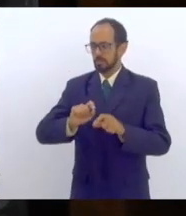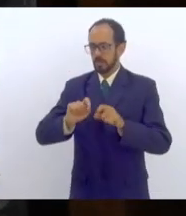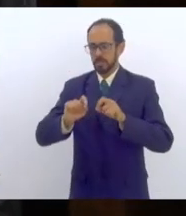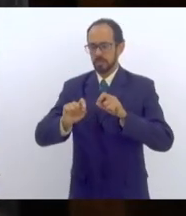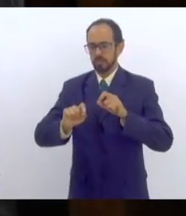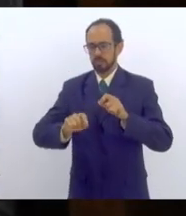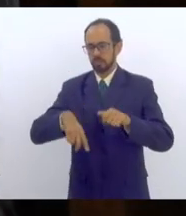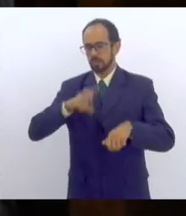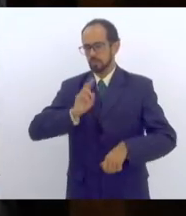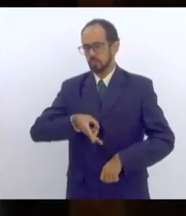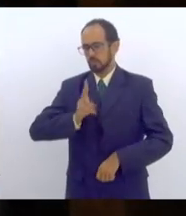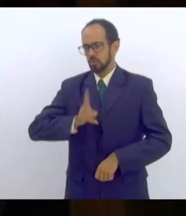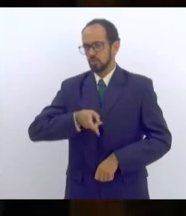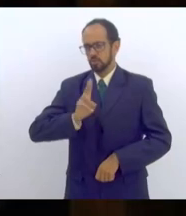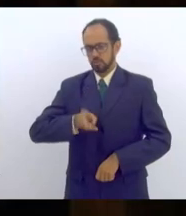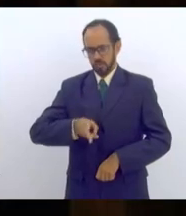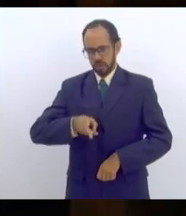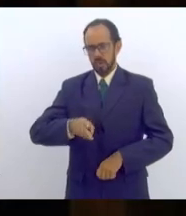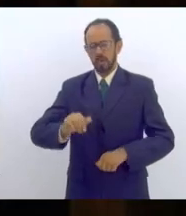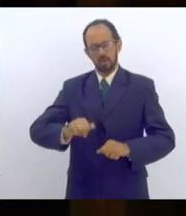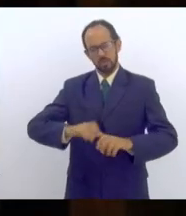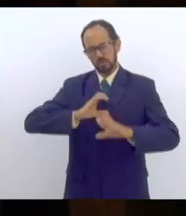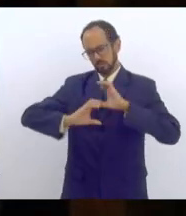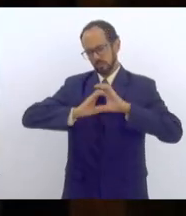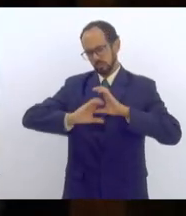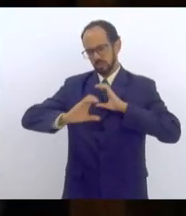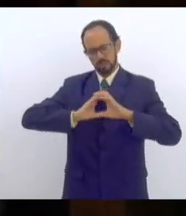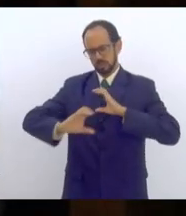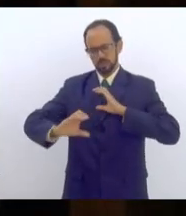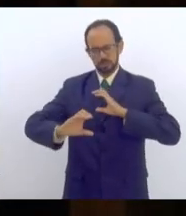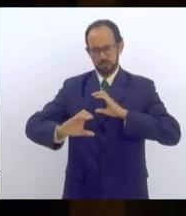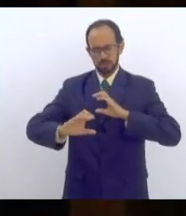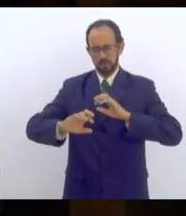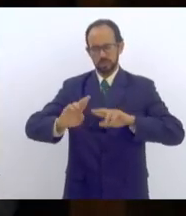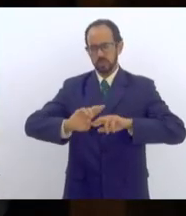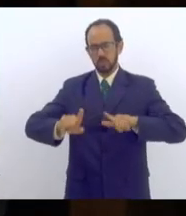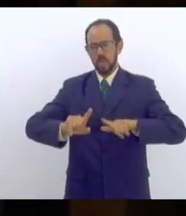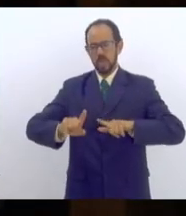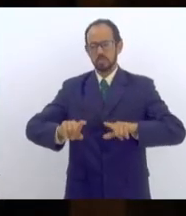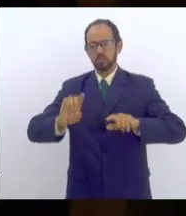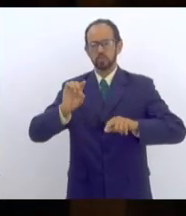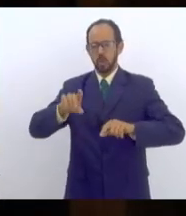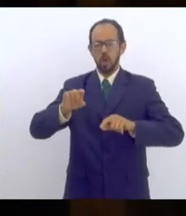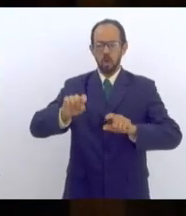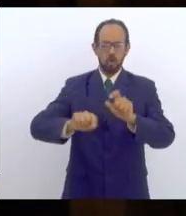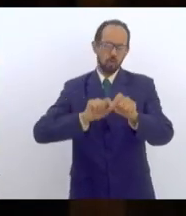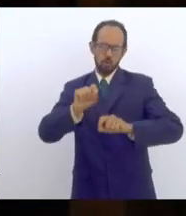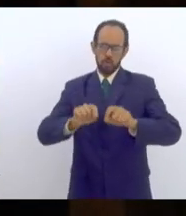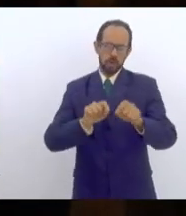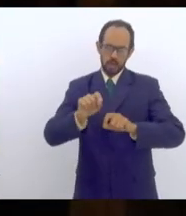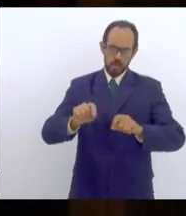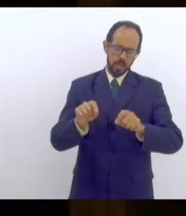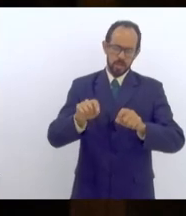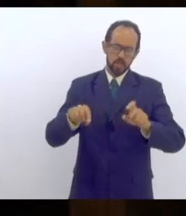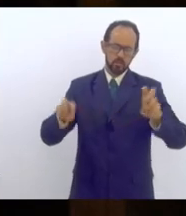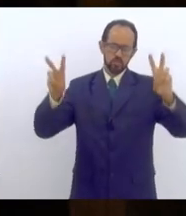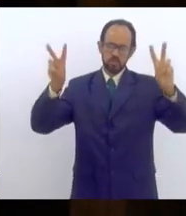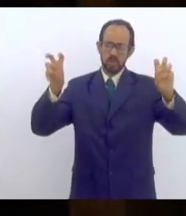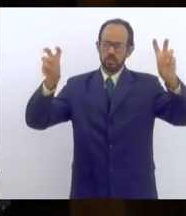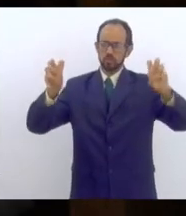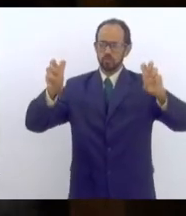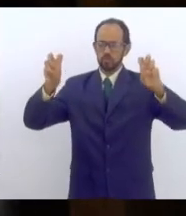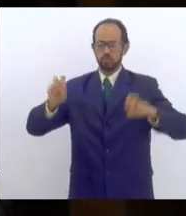continuaremos com esse profícuo diálogo, não só nas questões relacionadas às nossas